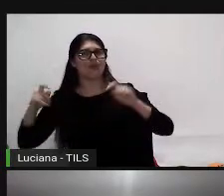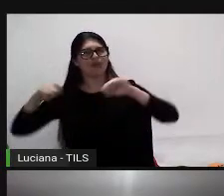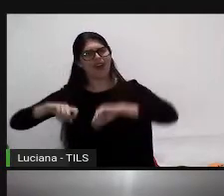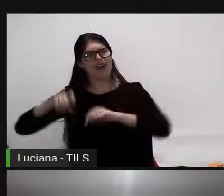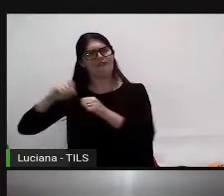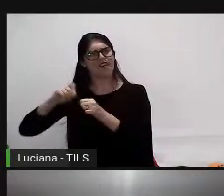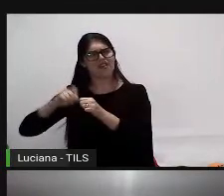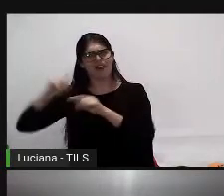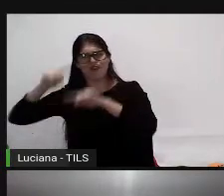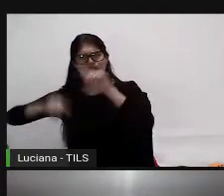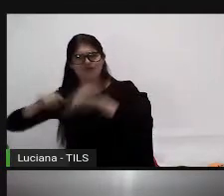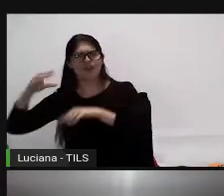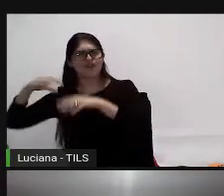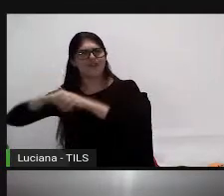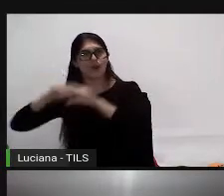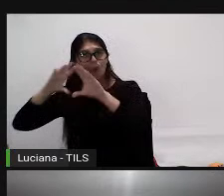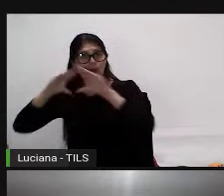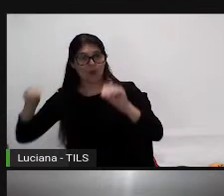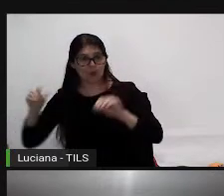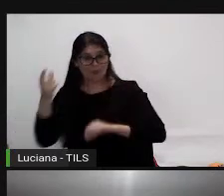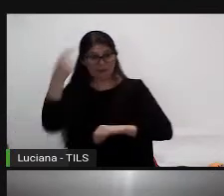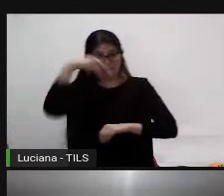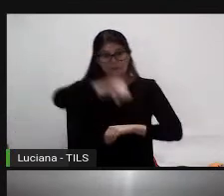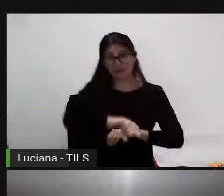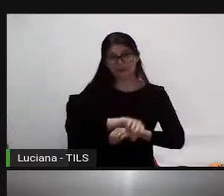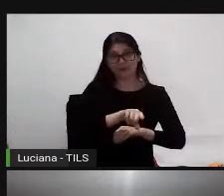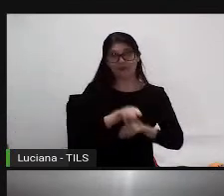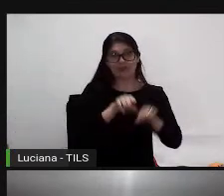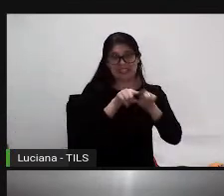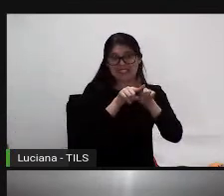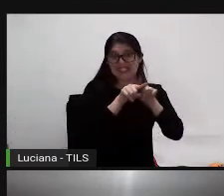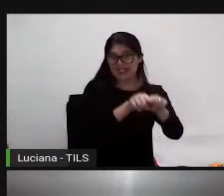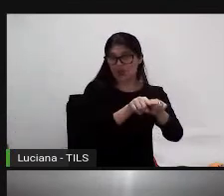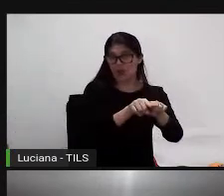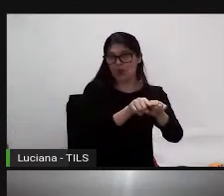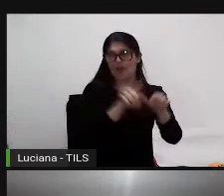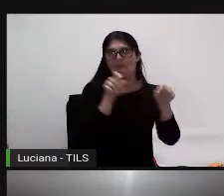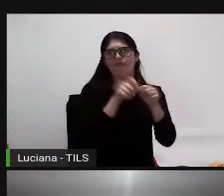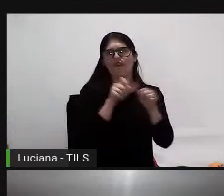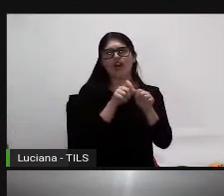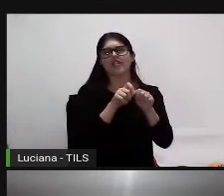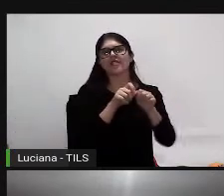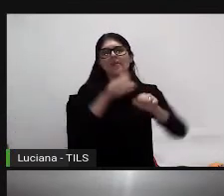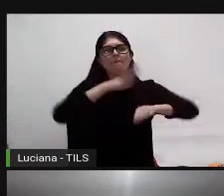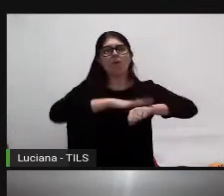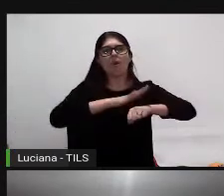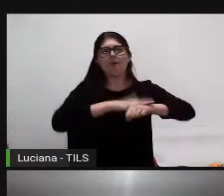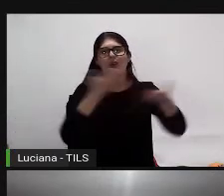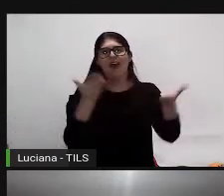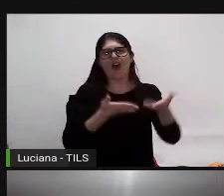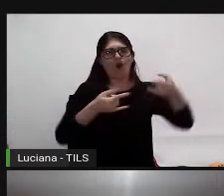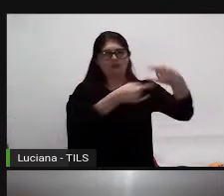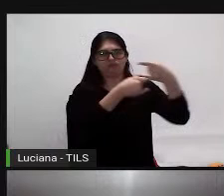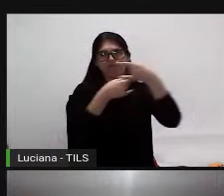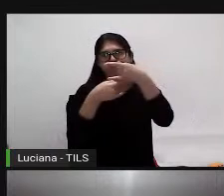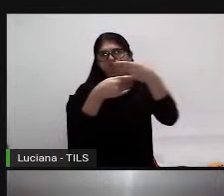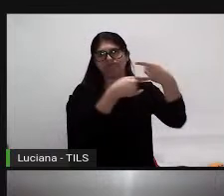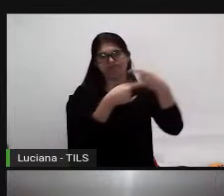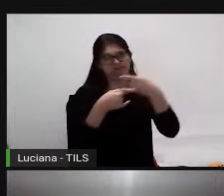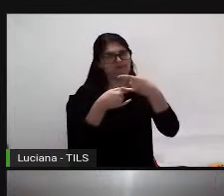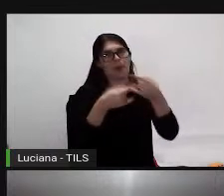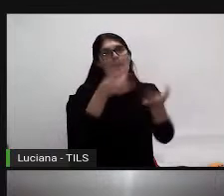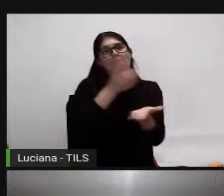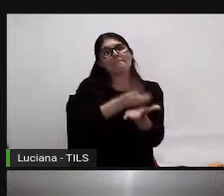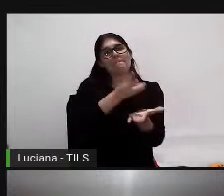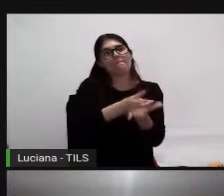Moodle. Já a síncrona, ela será realizada no horário do curso